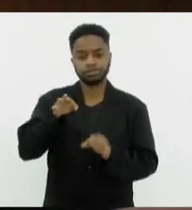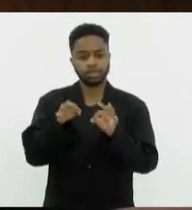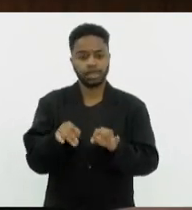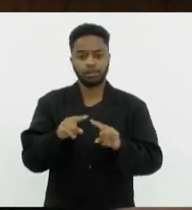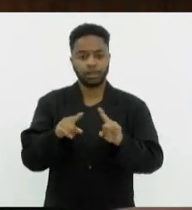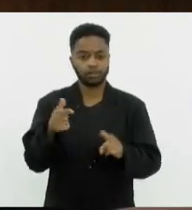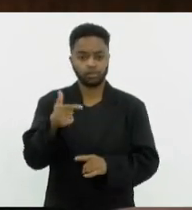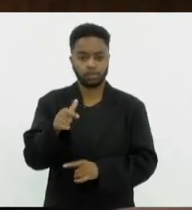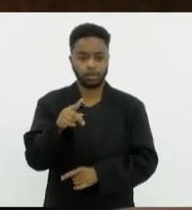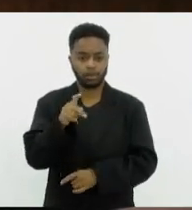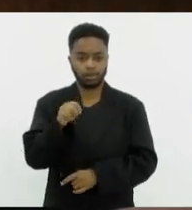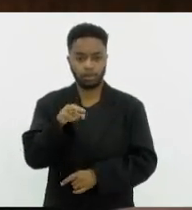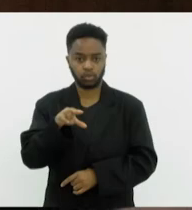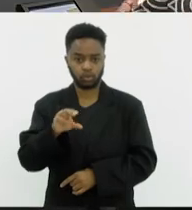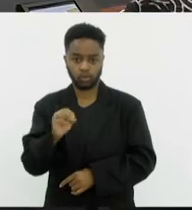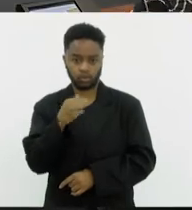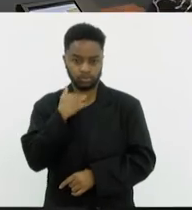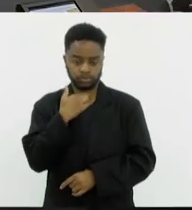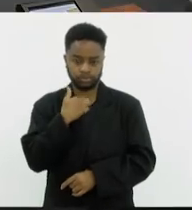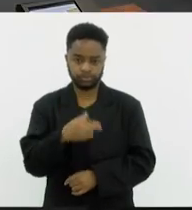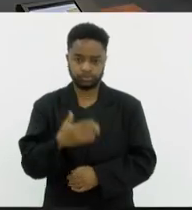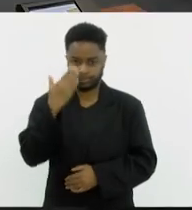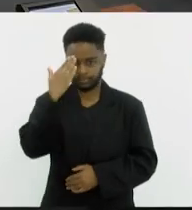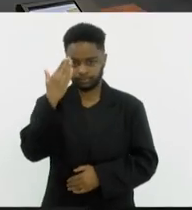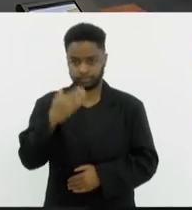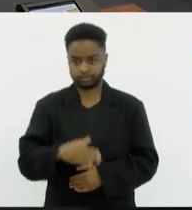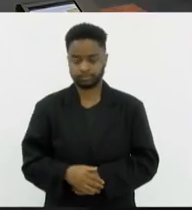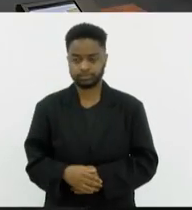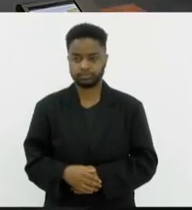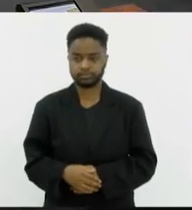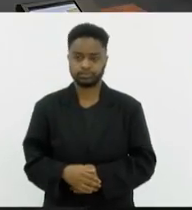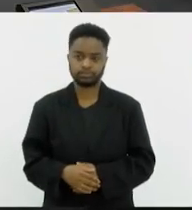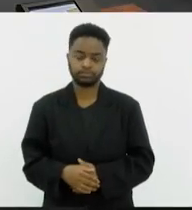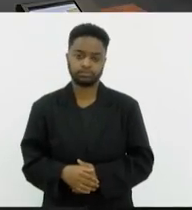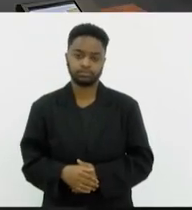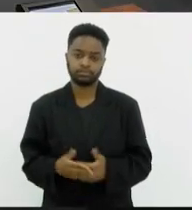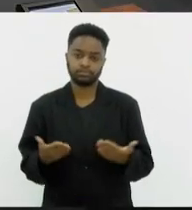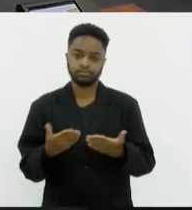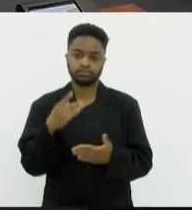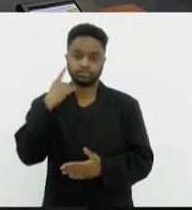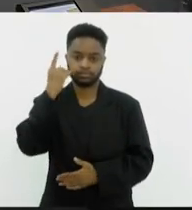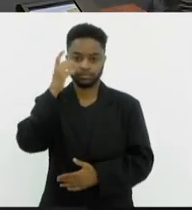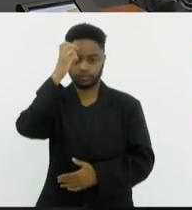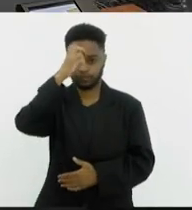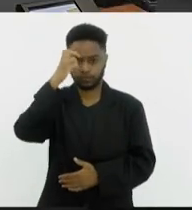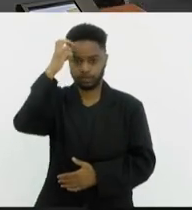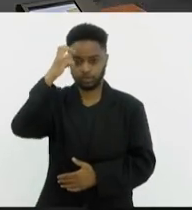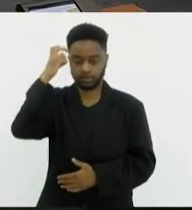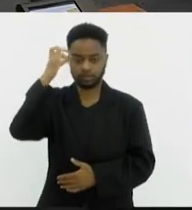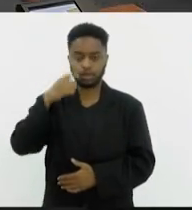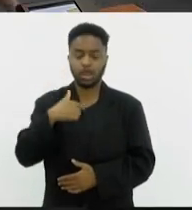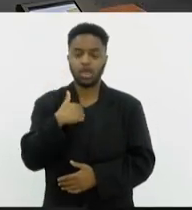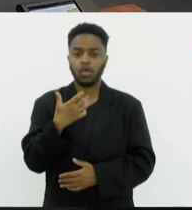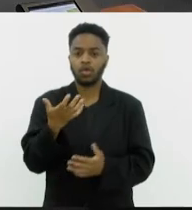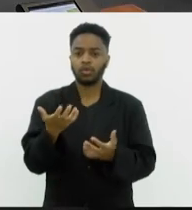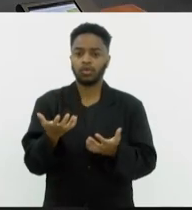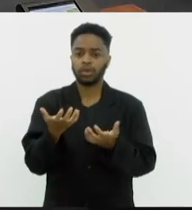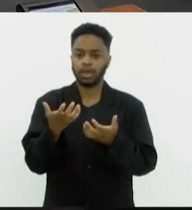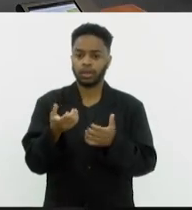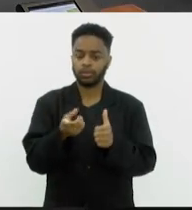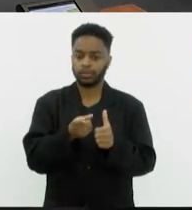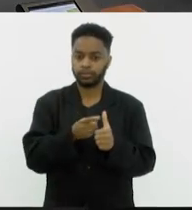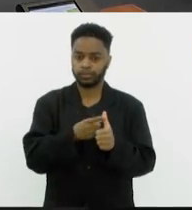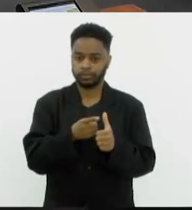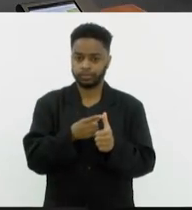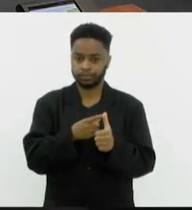pornografia. Muito obrigado. Presidente. Obrigado aí, nossa nobre deputada Verônica Lima. Presidente, eu queria, em primeiro